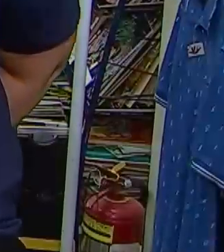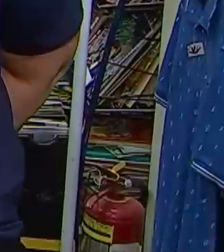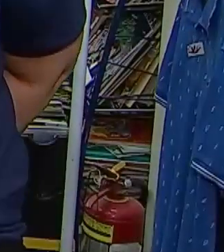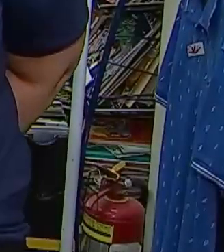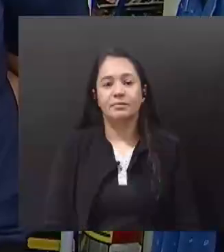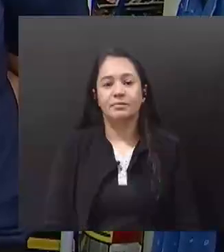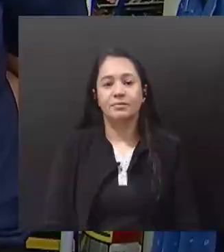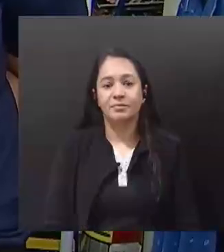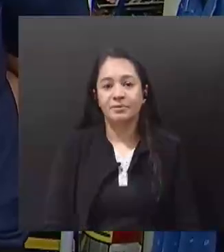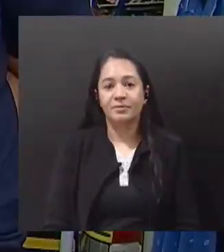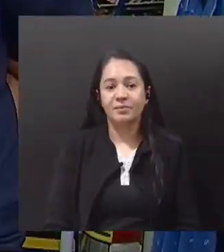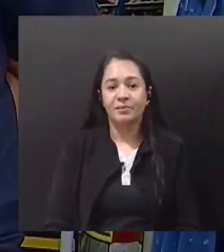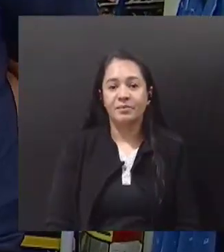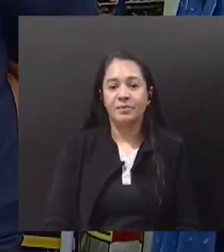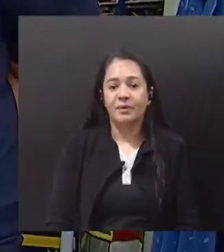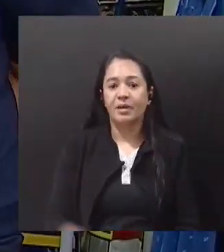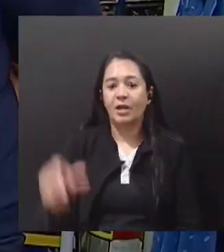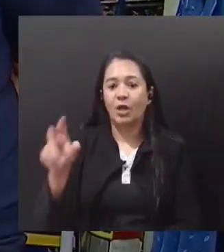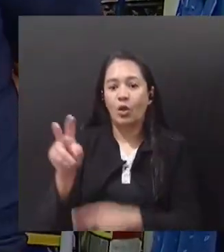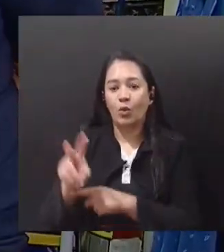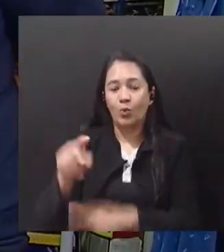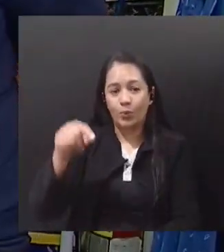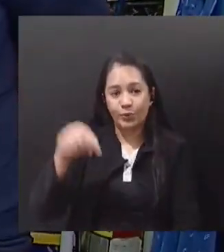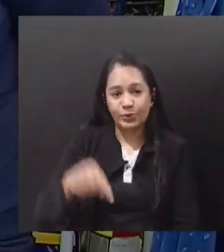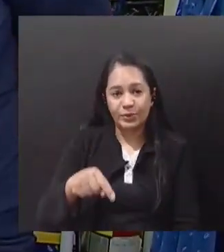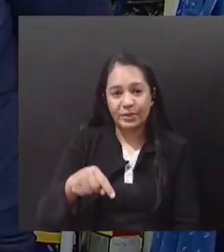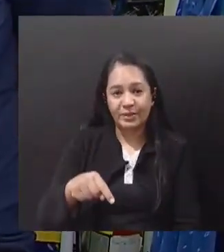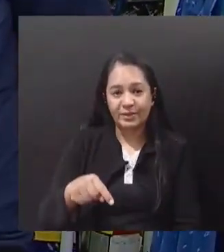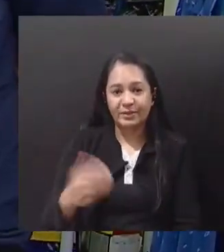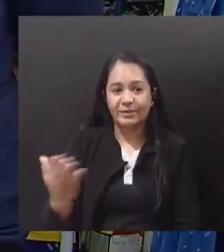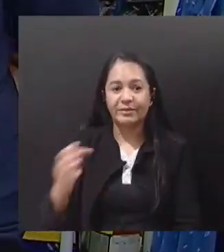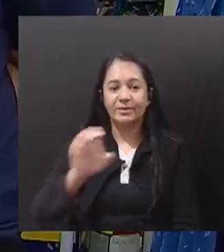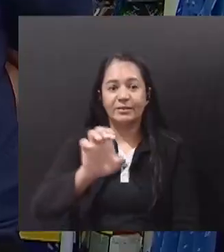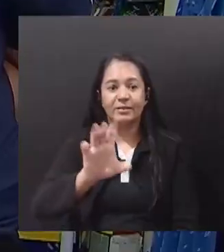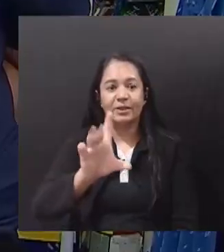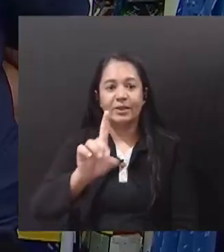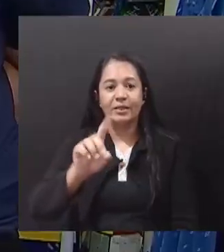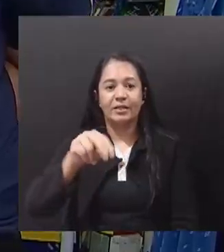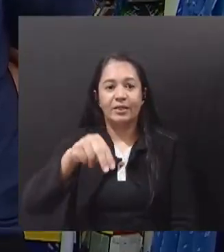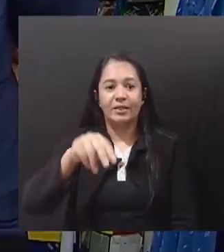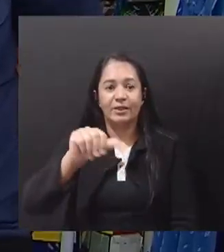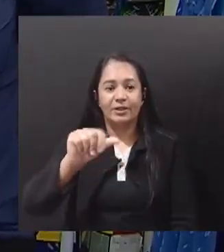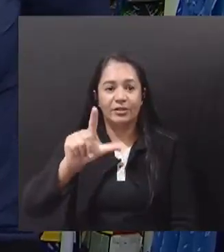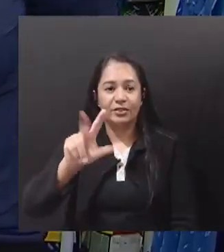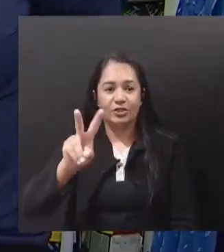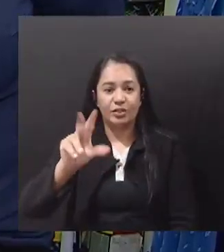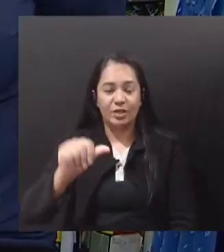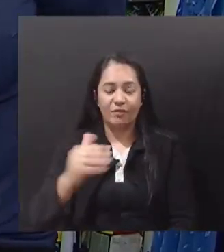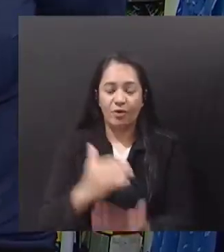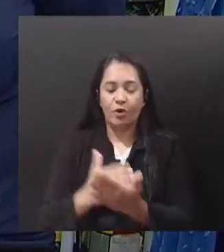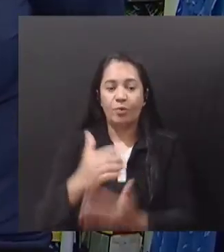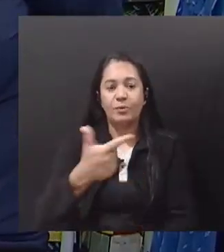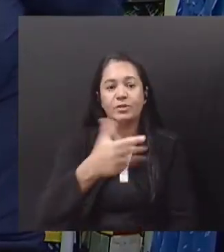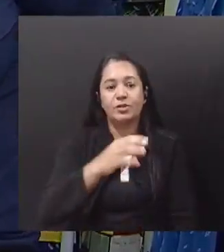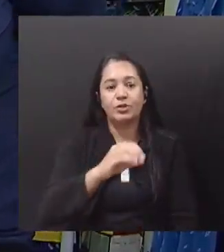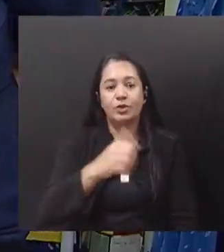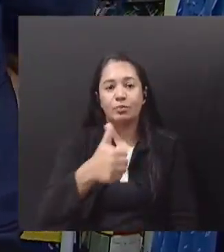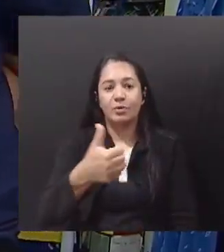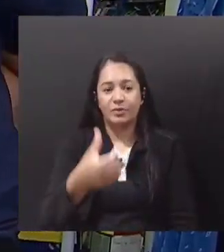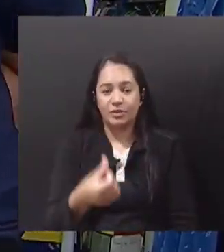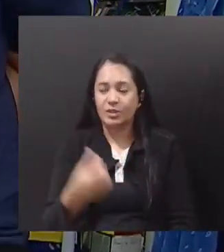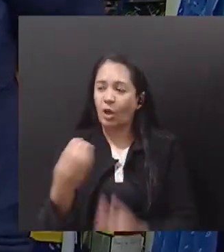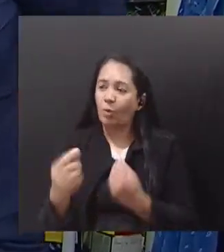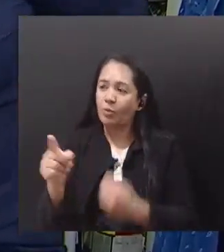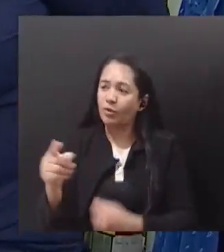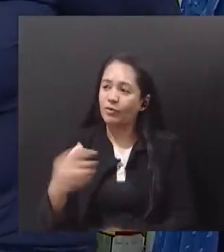E quem cuida aqui do bazar é a Edinalva, que está aqui desde 2016 como voluntária. Como você